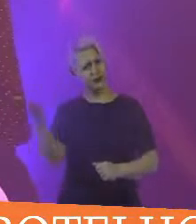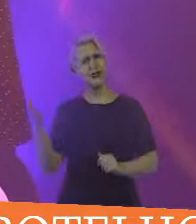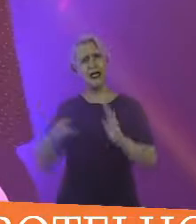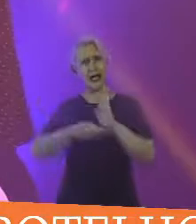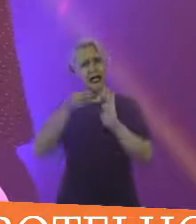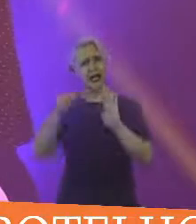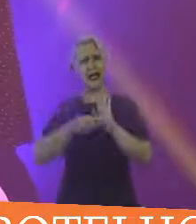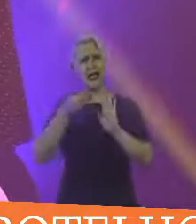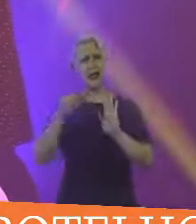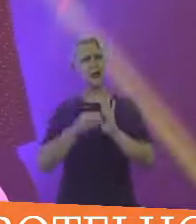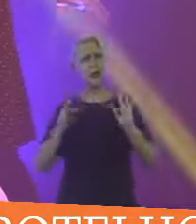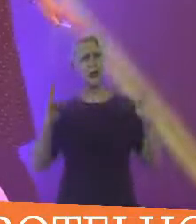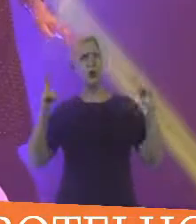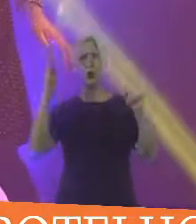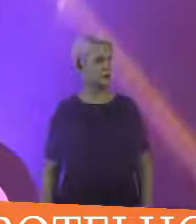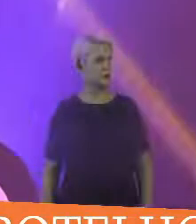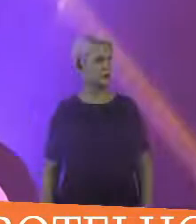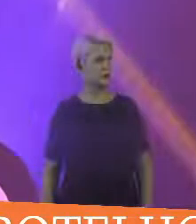é o Brasil.